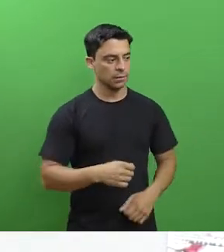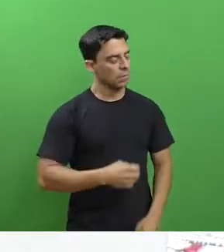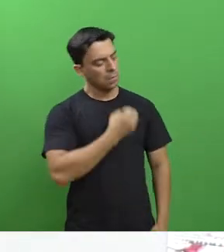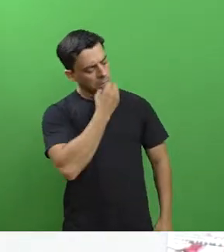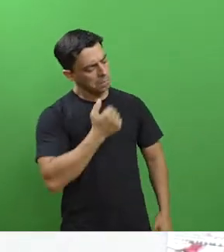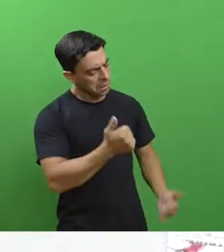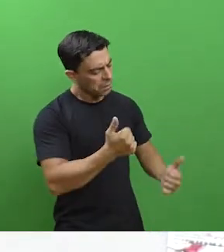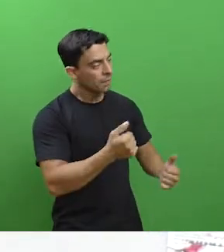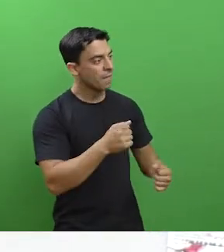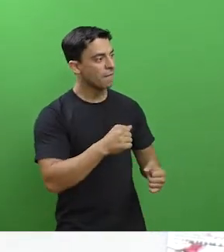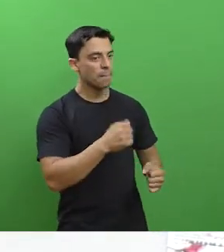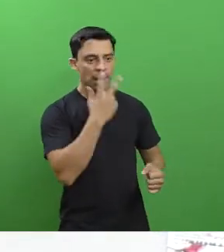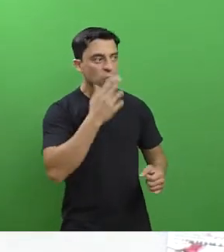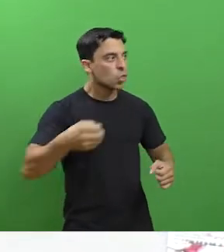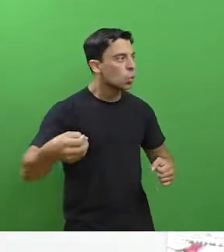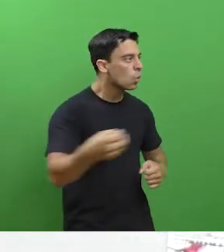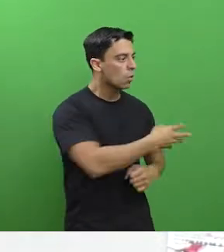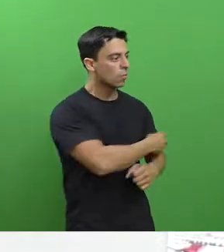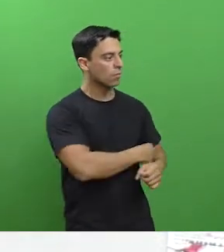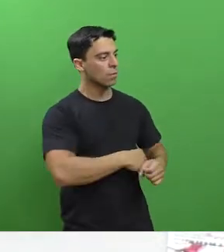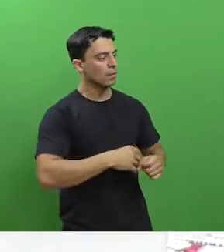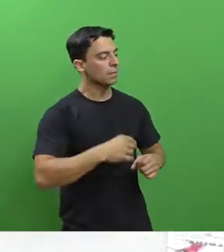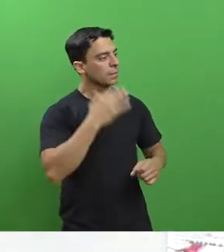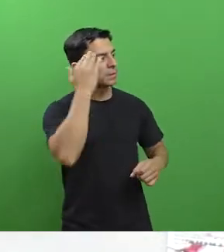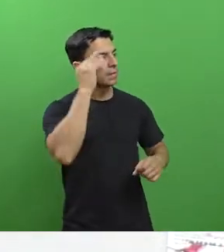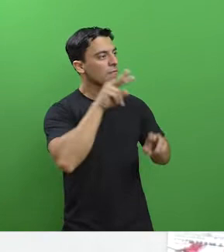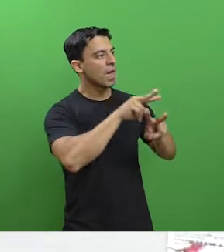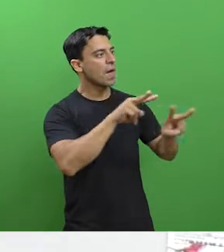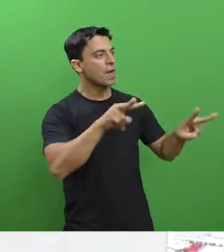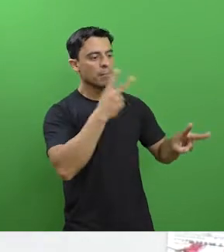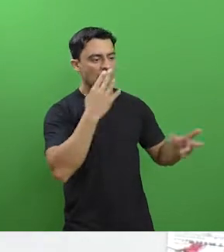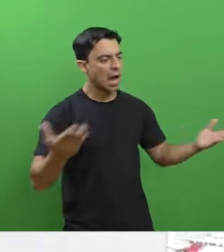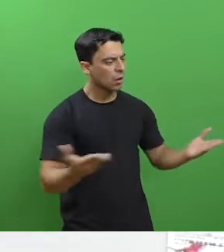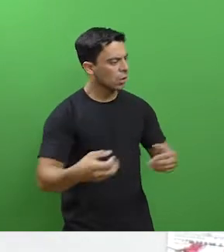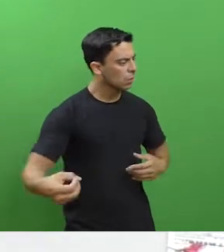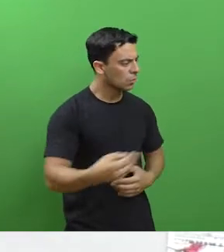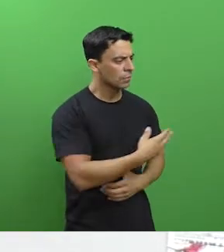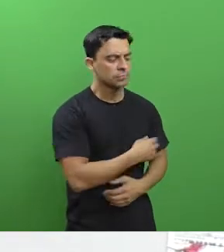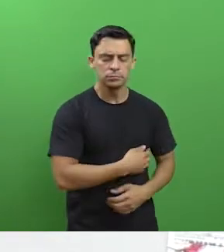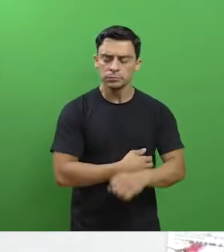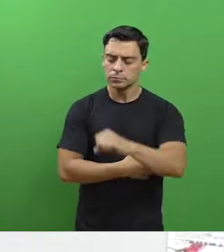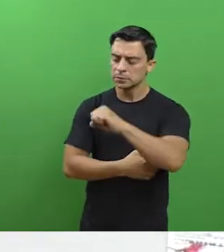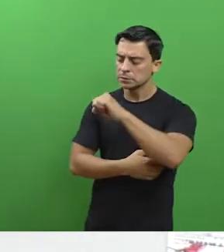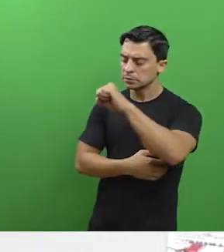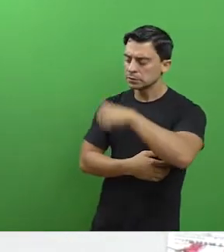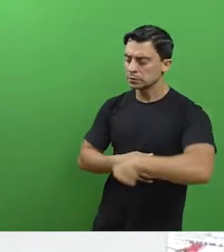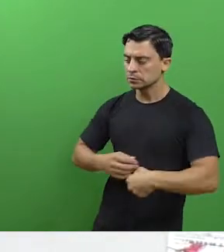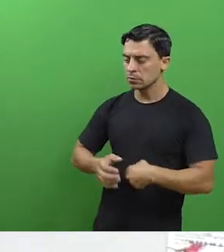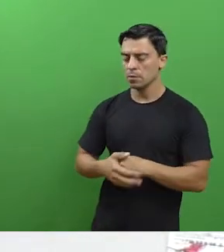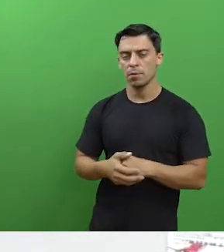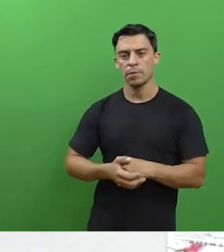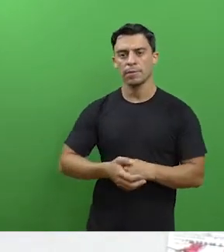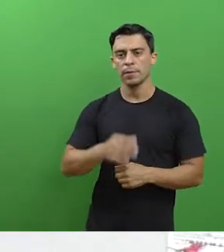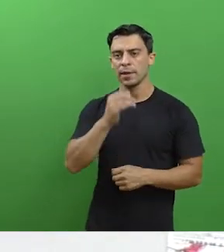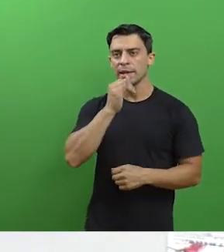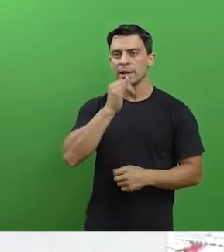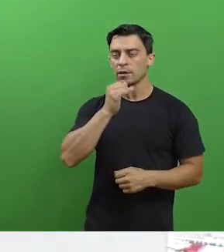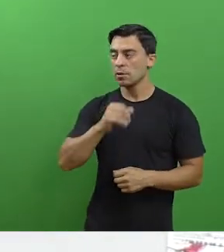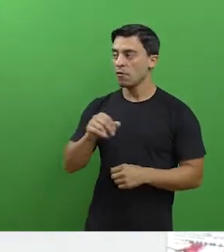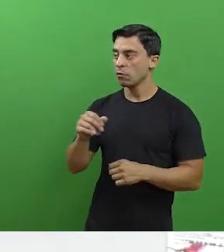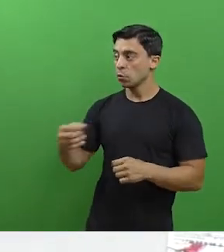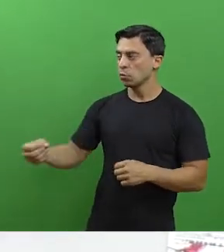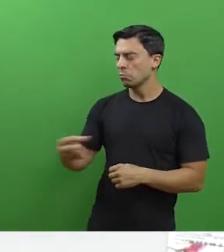sociedade desses surdos. Realmente. Então, E, como você falou, um novo olhar,